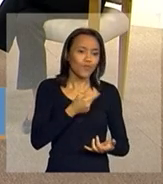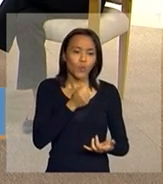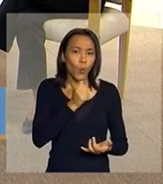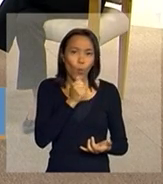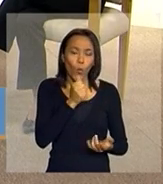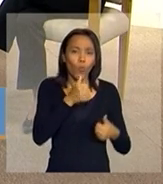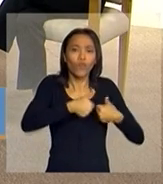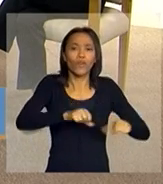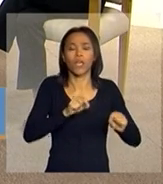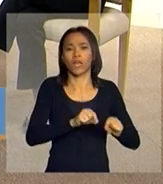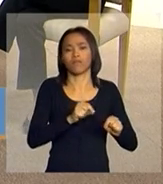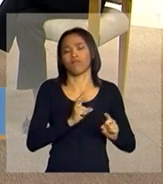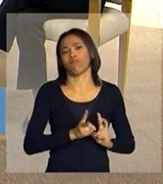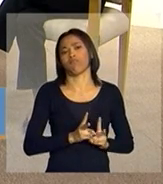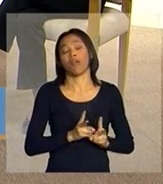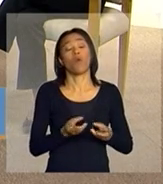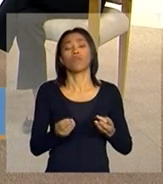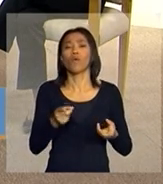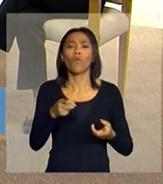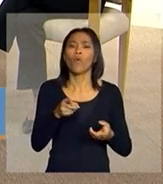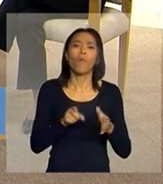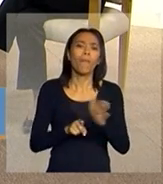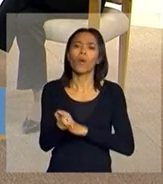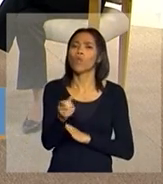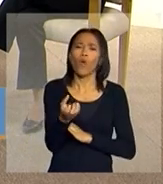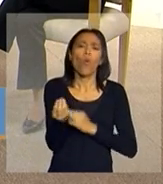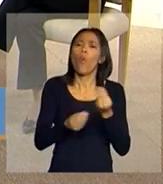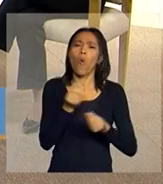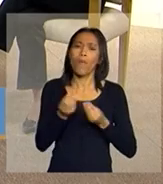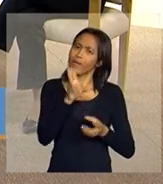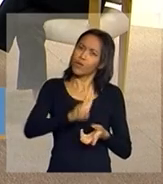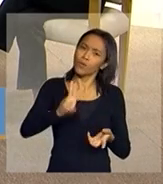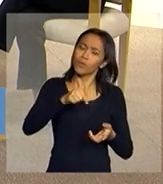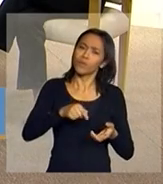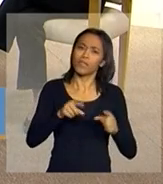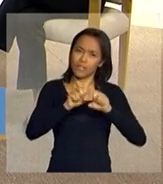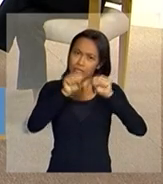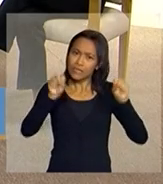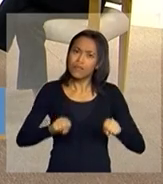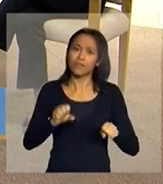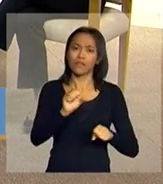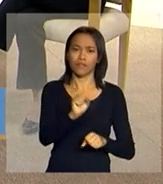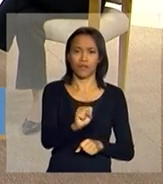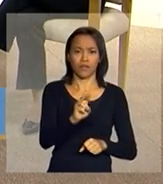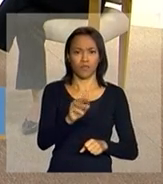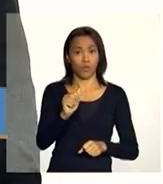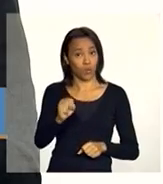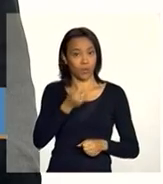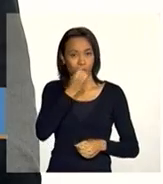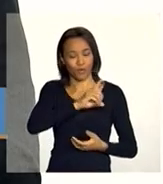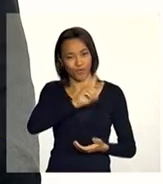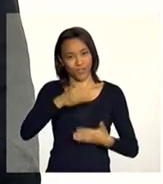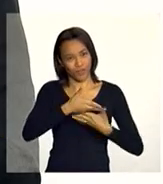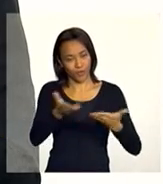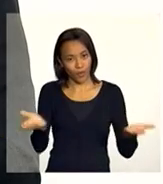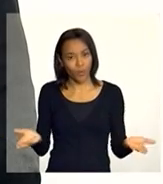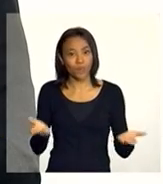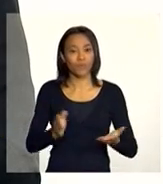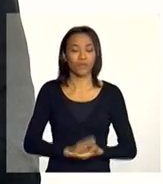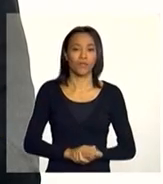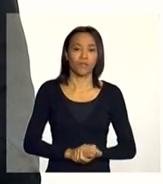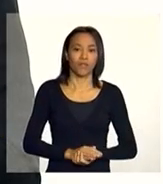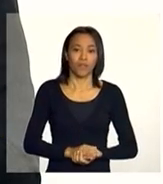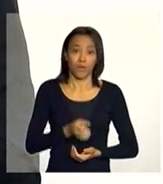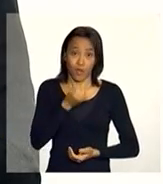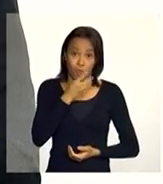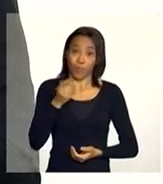lá e nem cheguem aqui Frederico como é que funciona o que que é a rede suas inicialmente Bom dia a todos eh